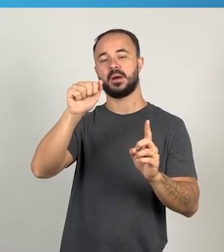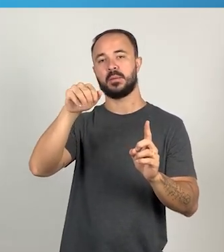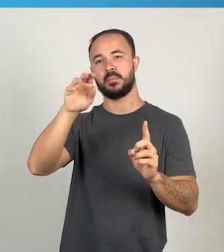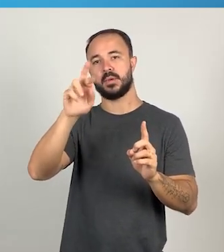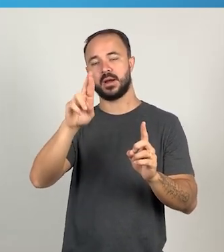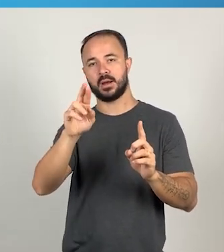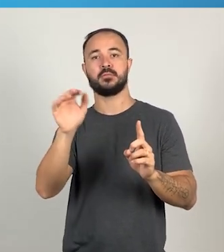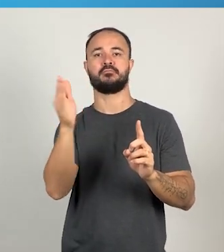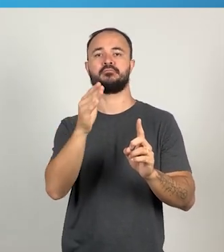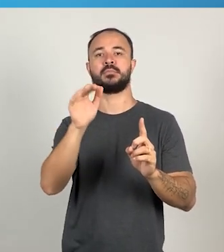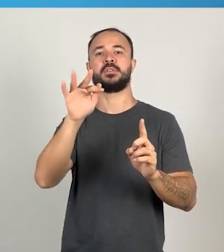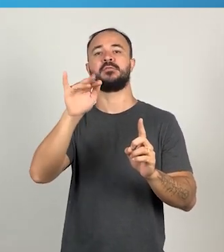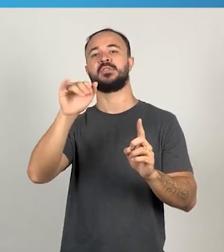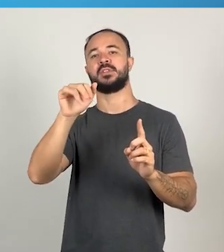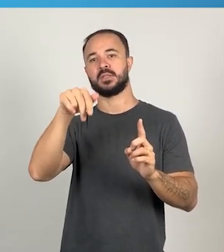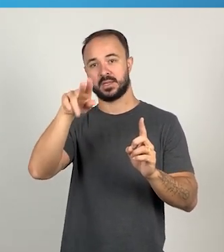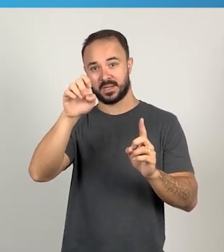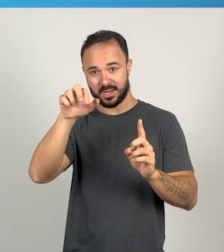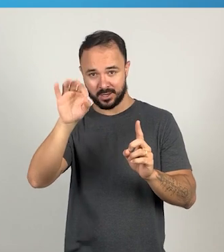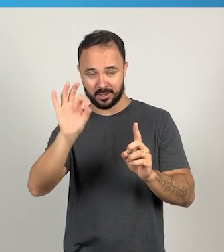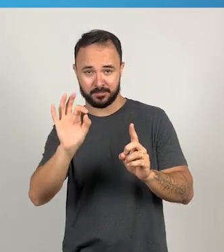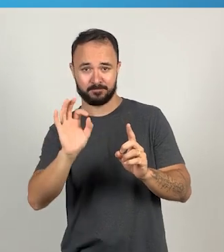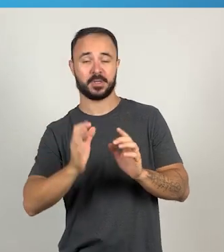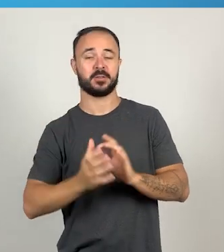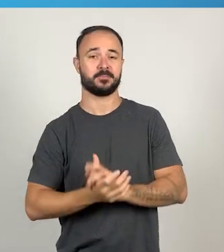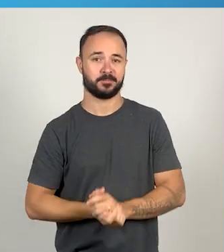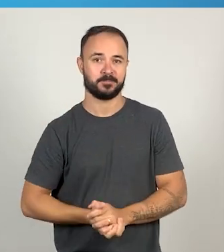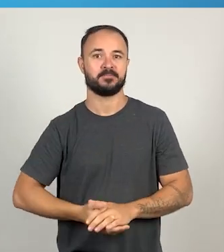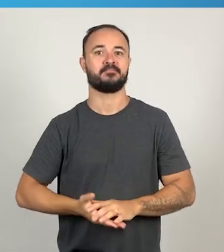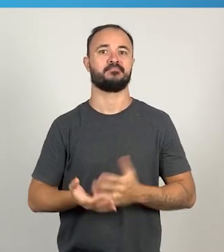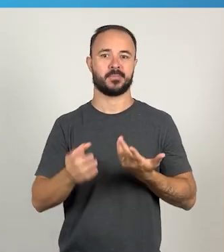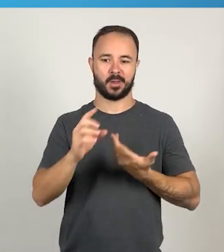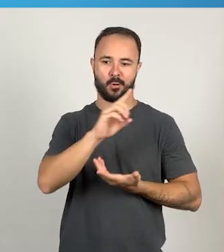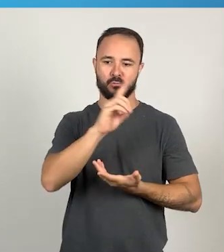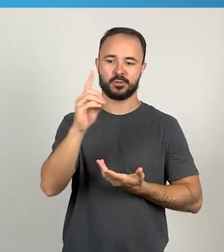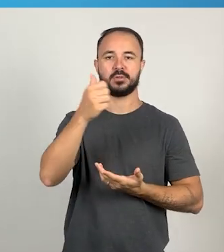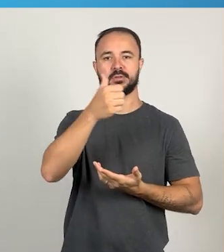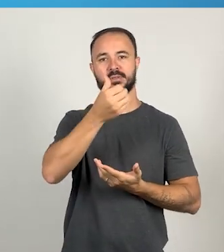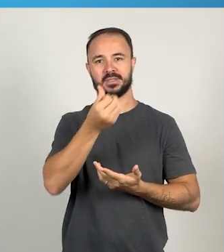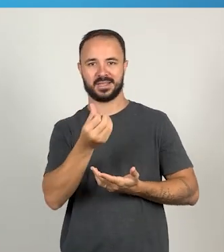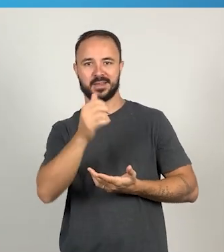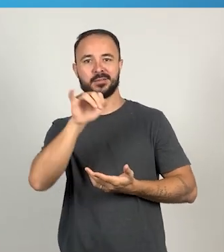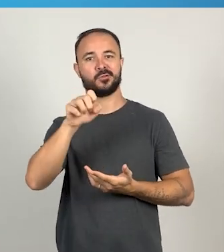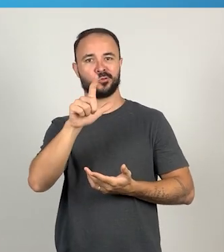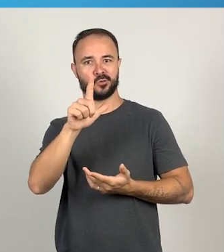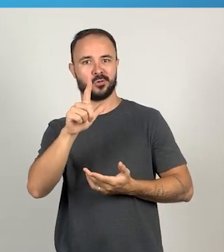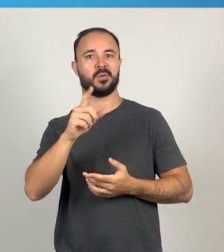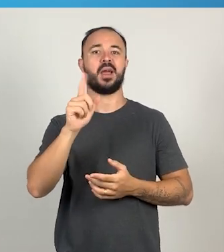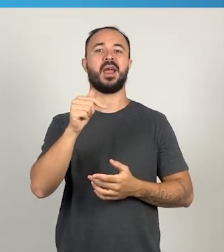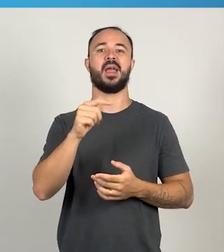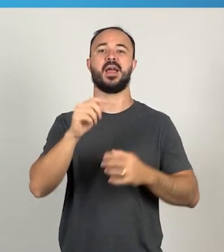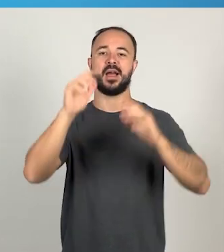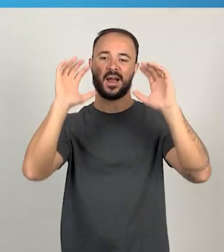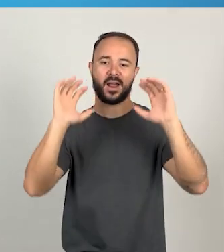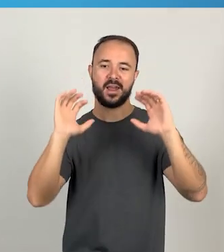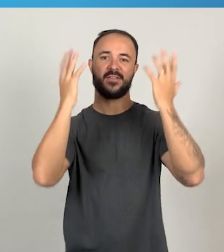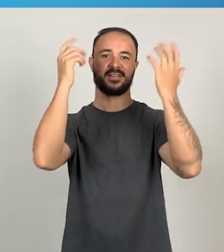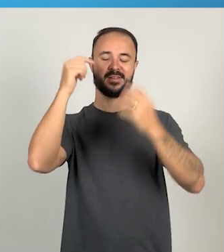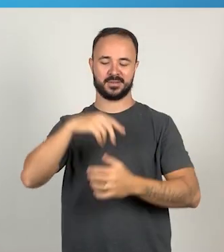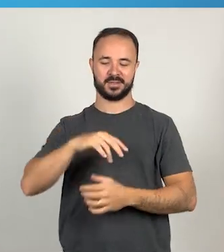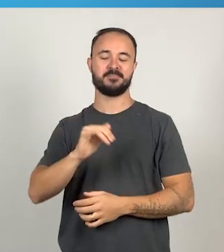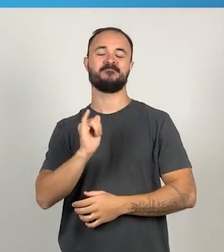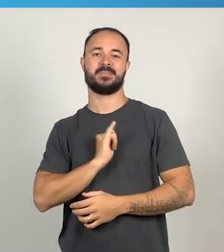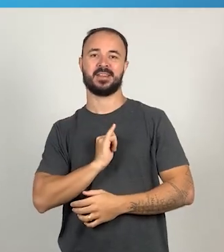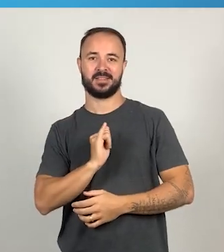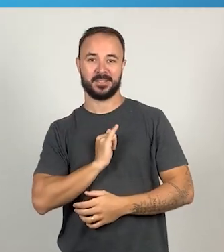julho, fica aí instaurada a data de comemoração do nosso aniversário de Imperatriz.